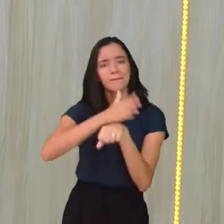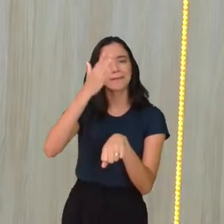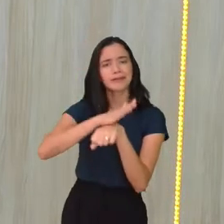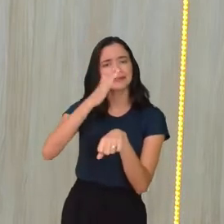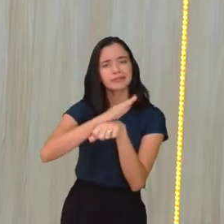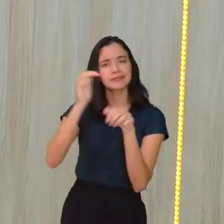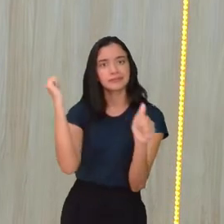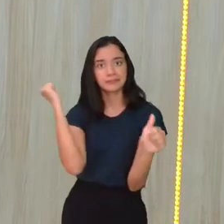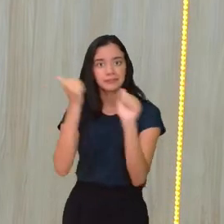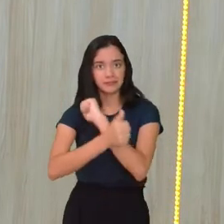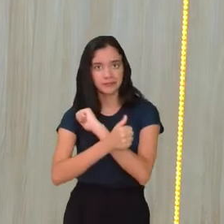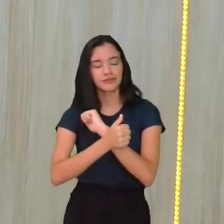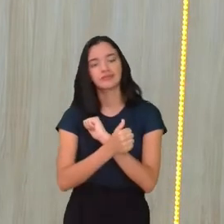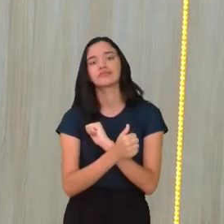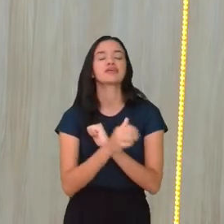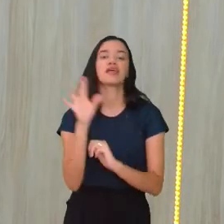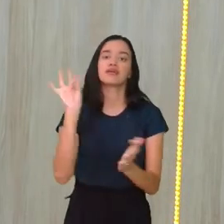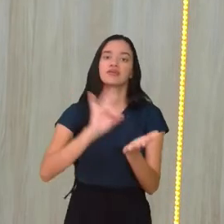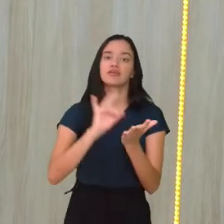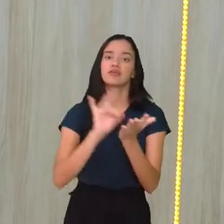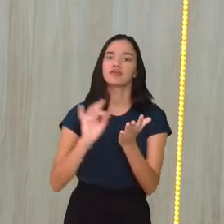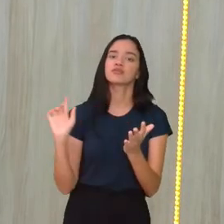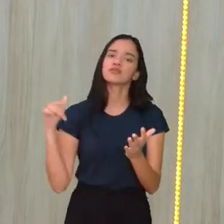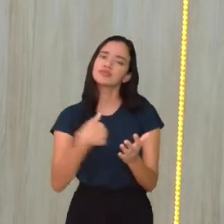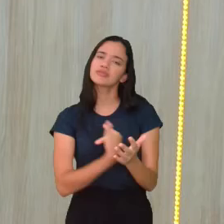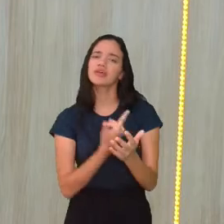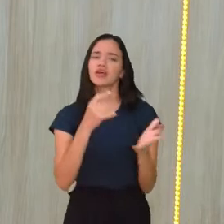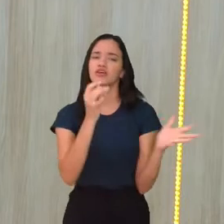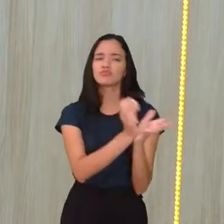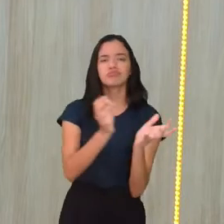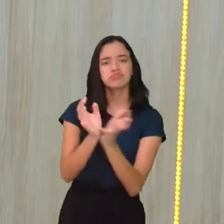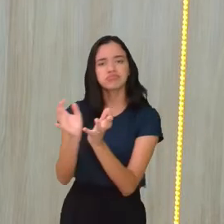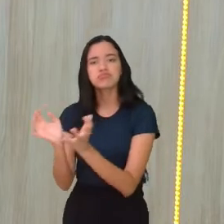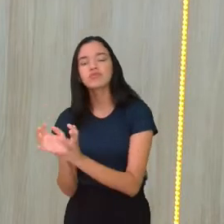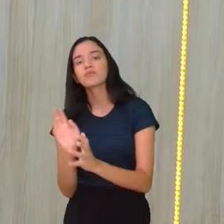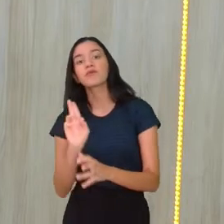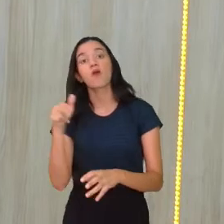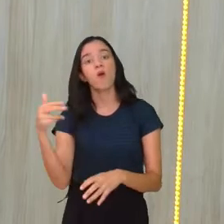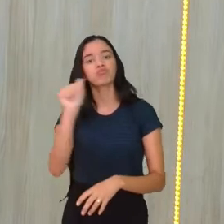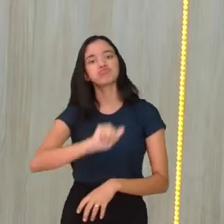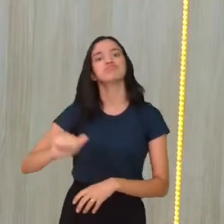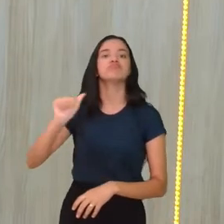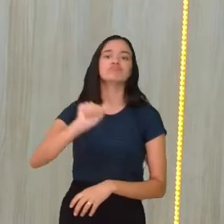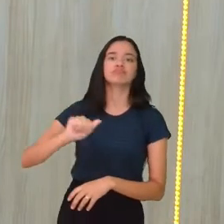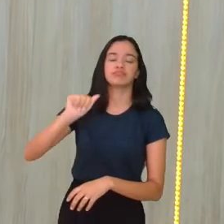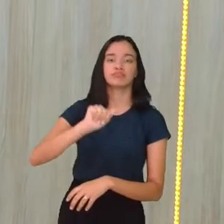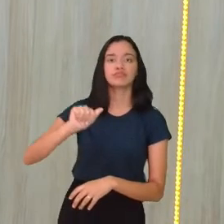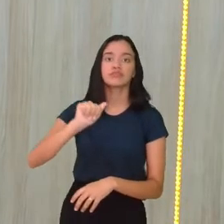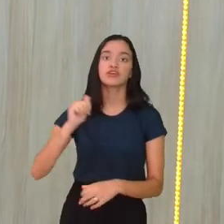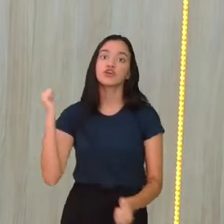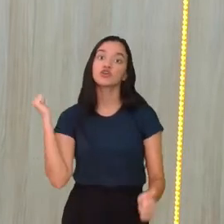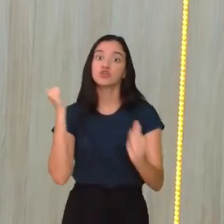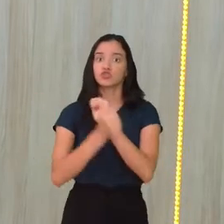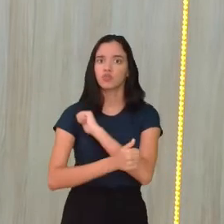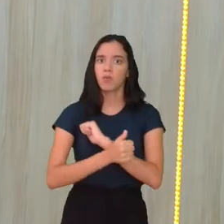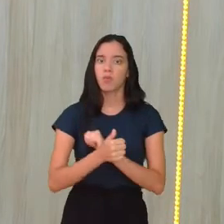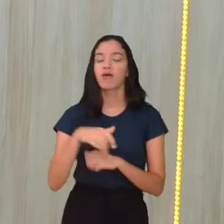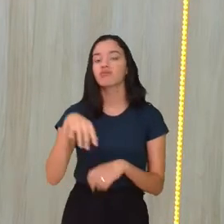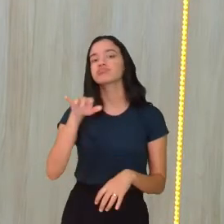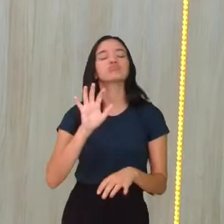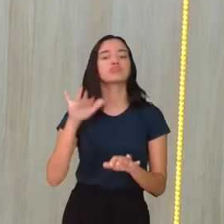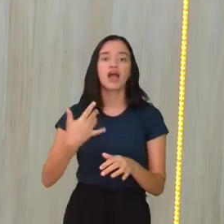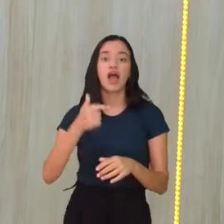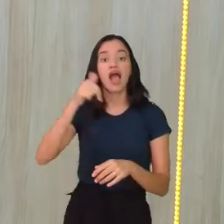práticas esportivas, né? Que é aí o que a gente chama de clubes ou associações, né? Esporte Clube do Recife